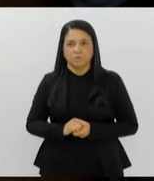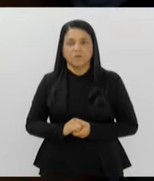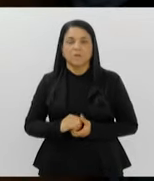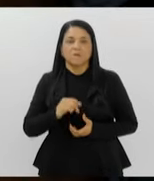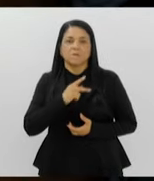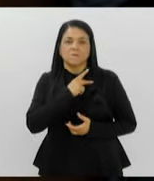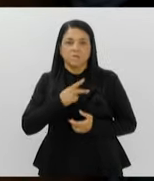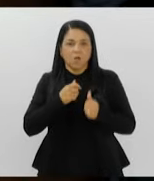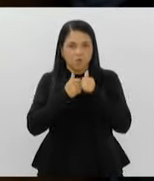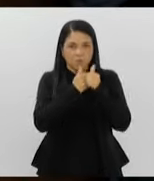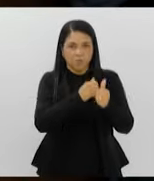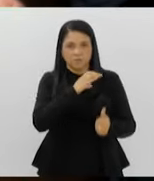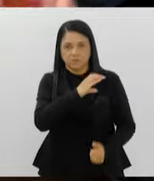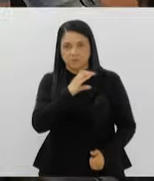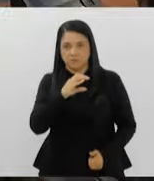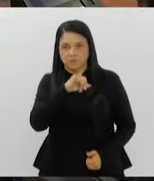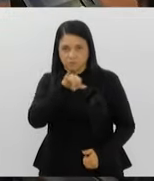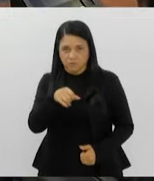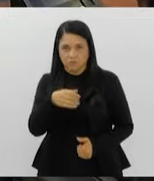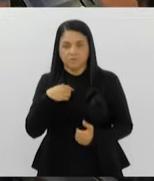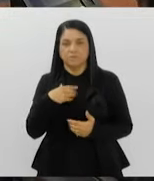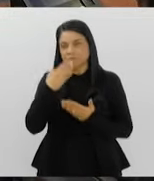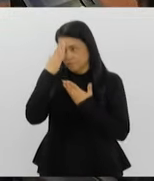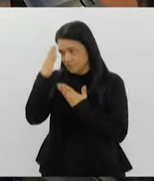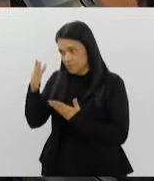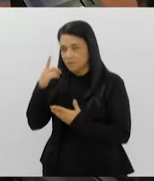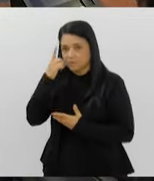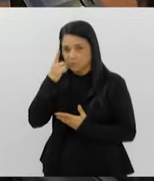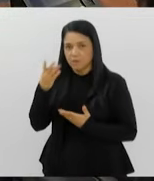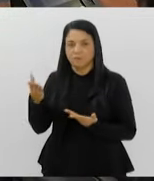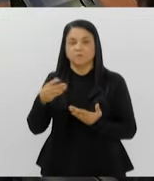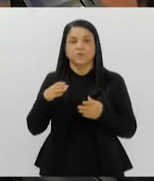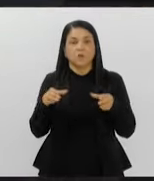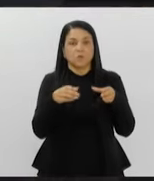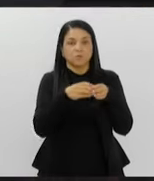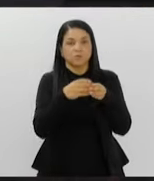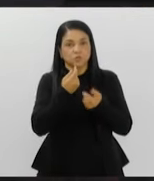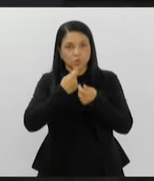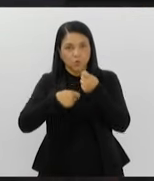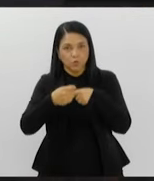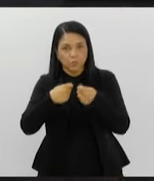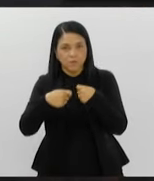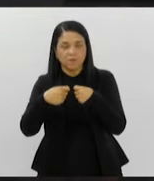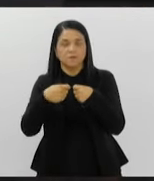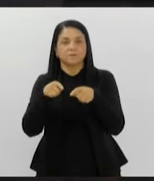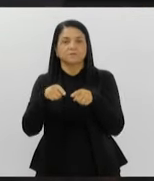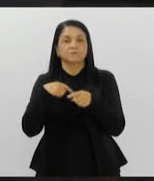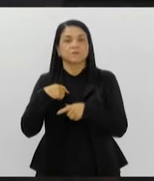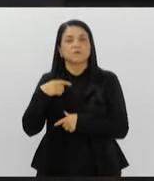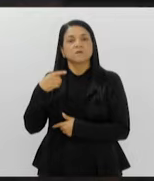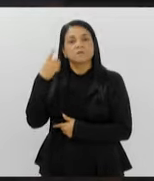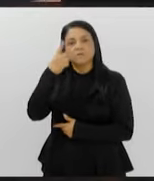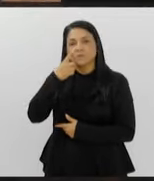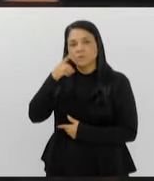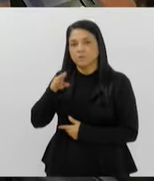Presidente, acompanha a CCJ. Muito obrigado, Poubel. Pela Comissão de Economia, deputado Bruno